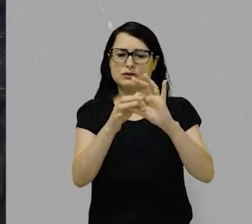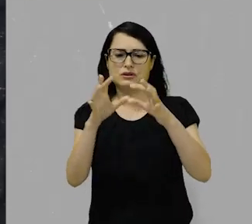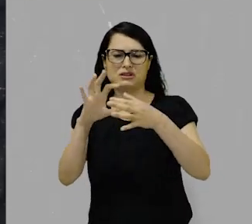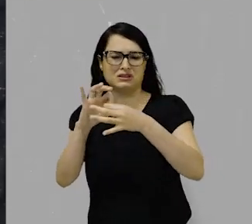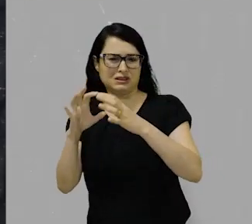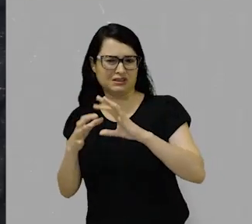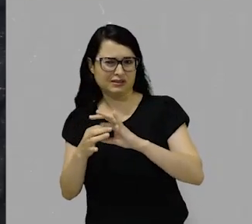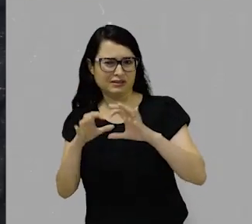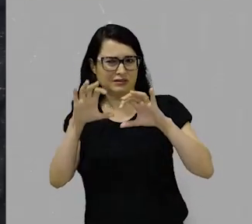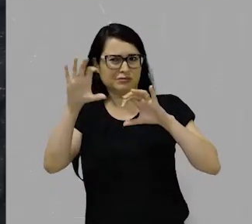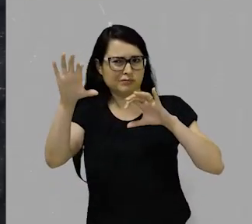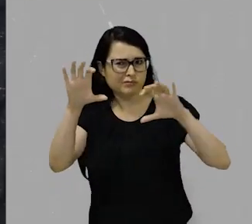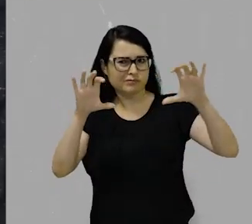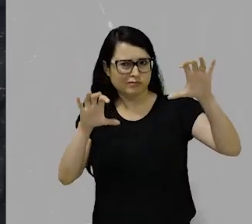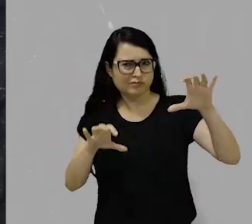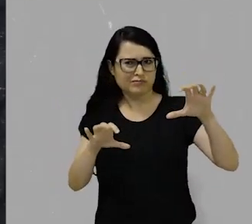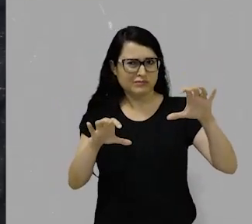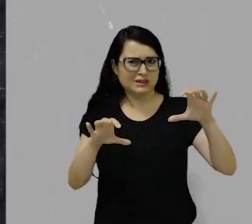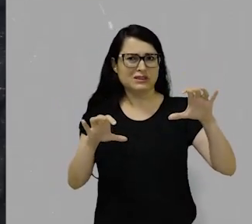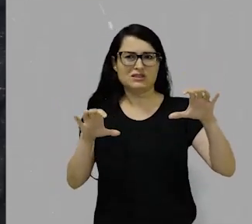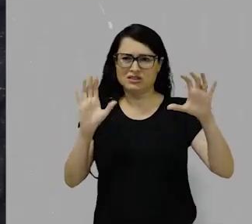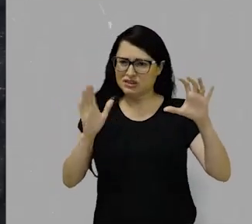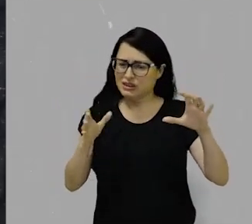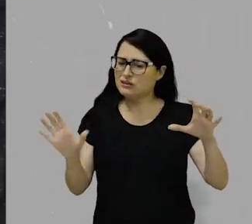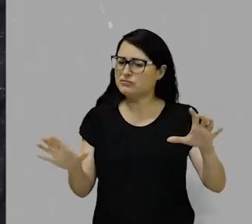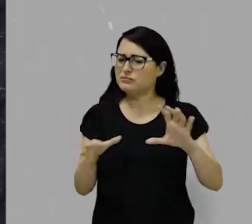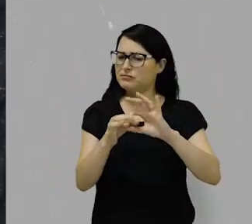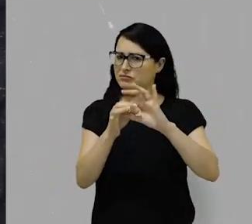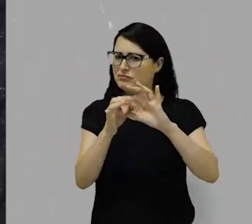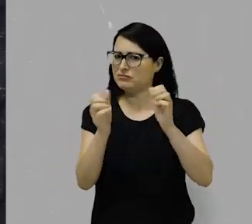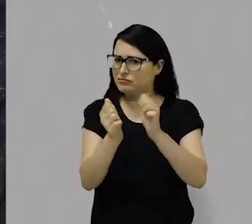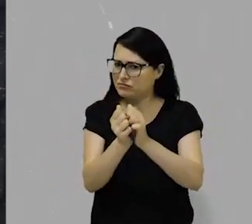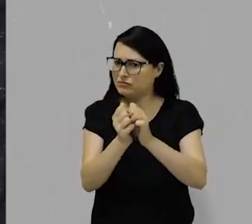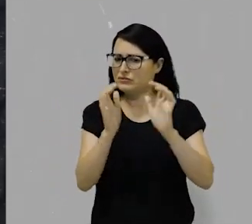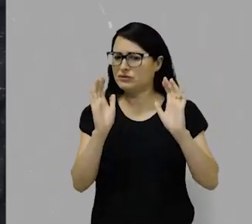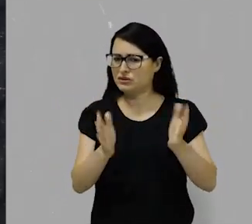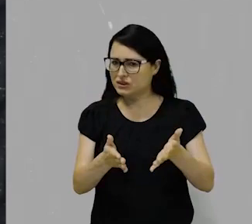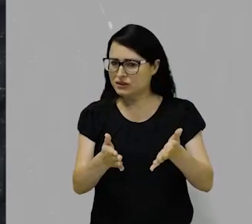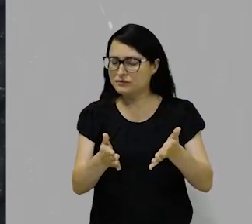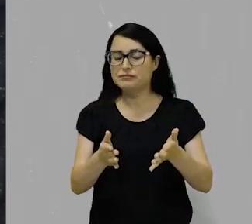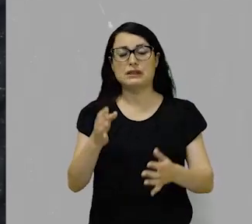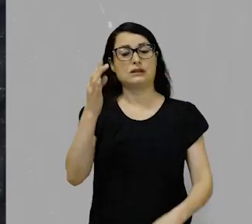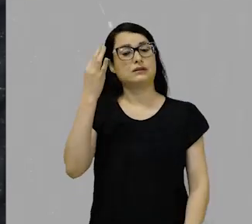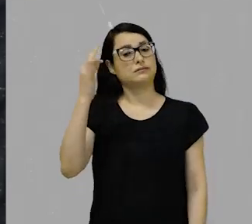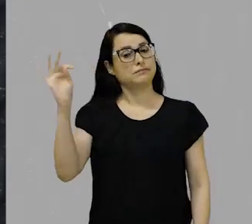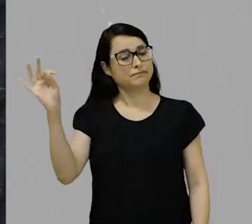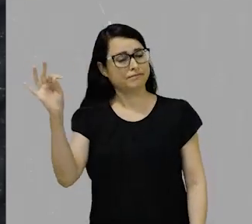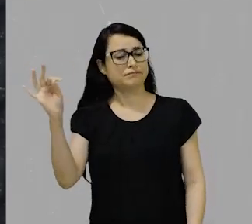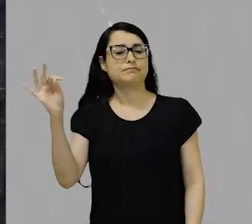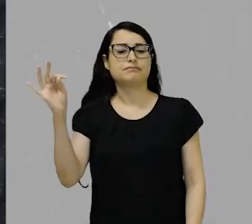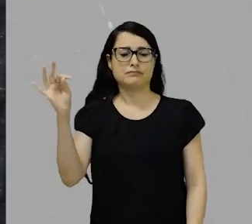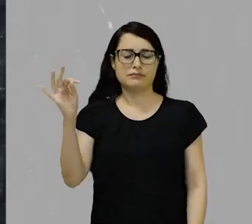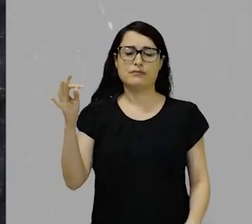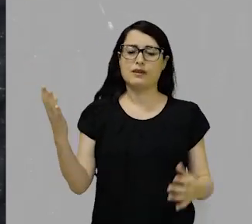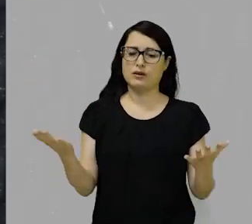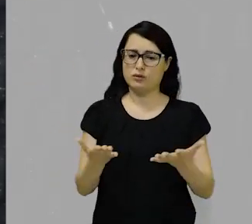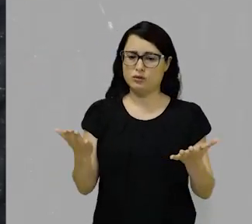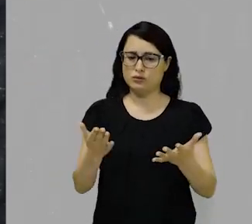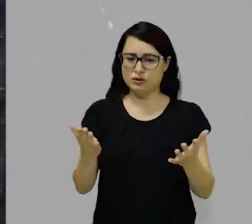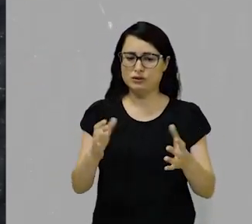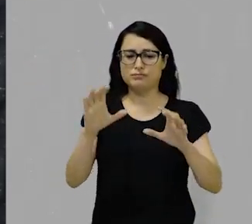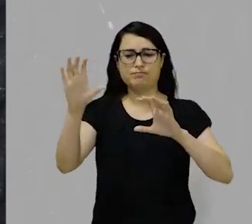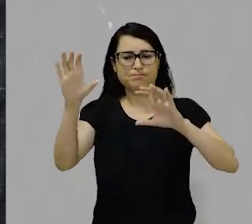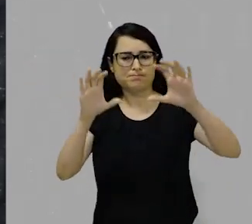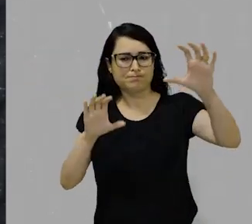hoje, será que algum dia estiveram unidos? E aí ele propôs essa teoria, que os nossos continentes, hoje